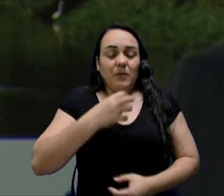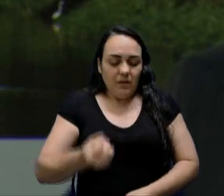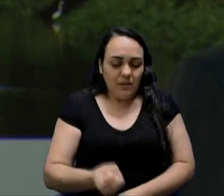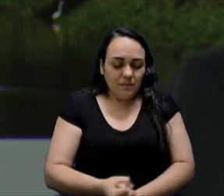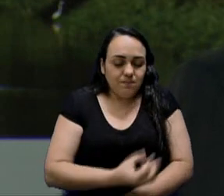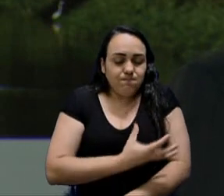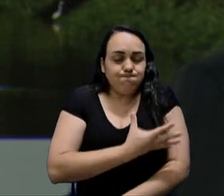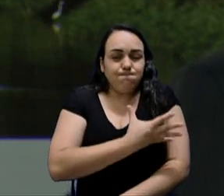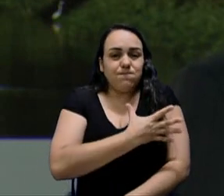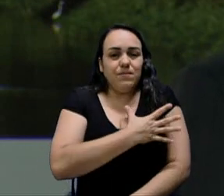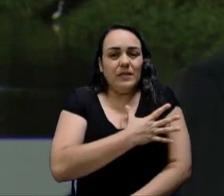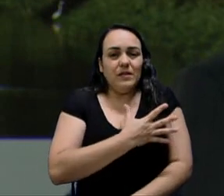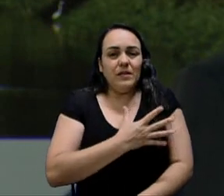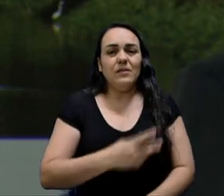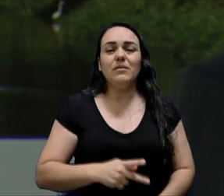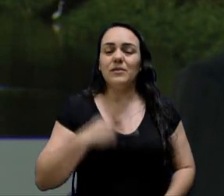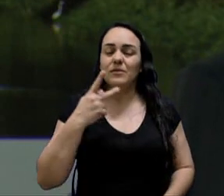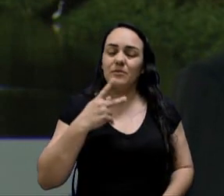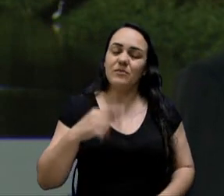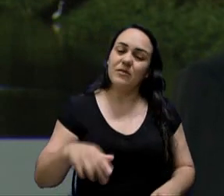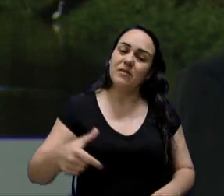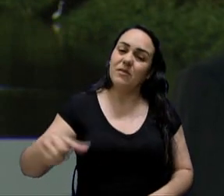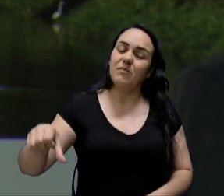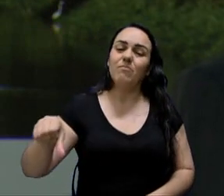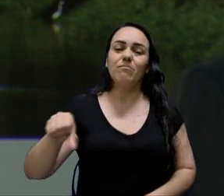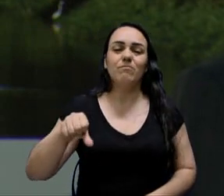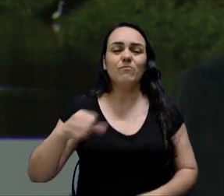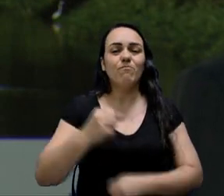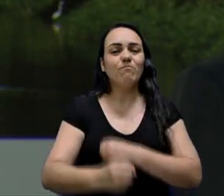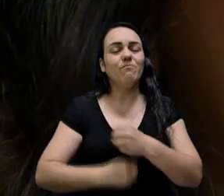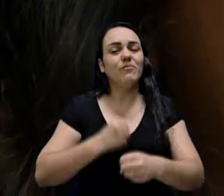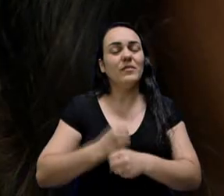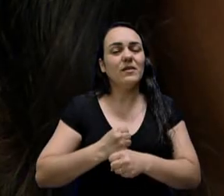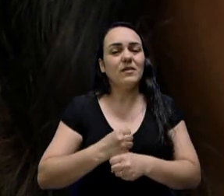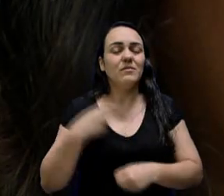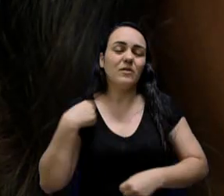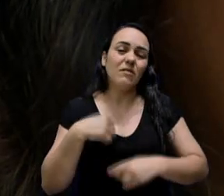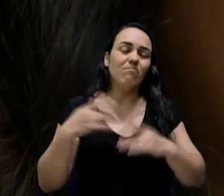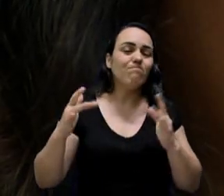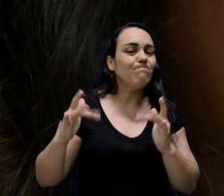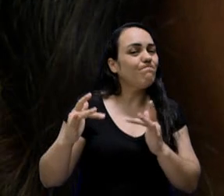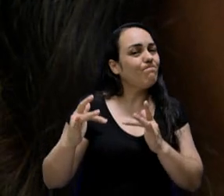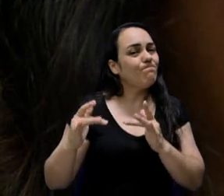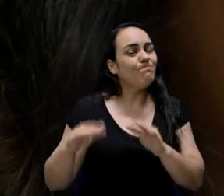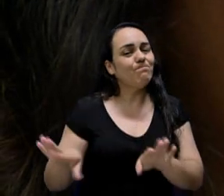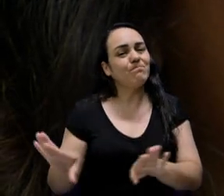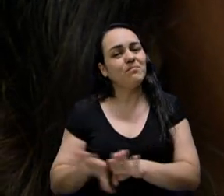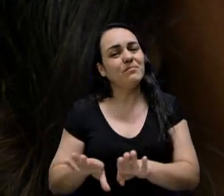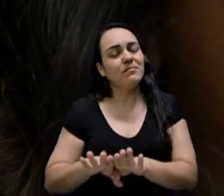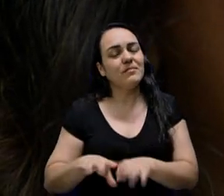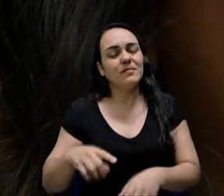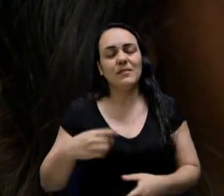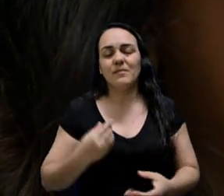Sem contar os 9 anos de namoro. Não senti o tempo passar.